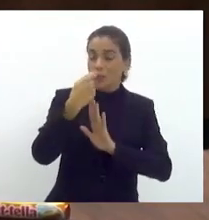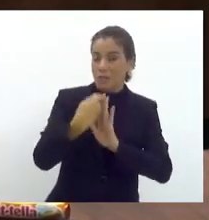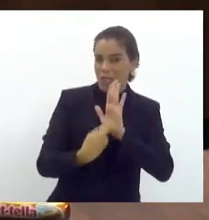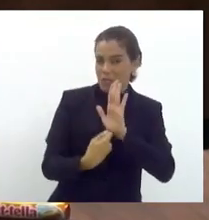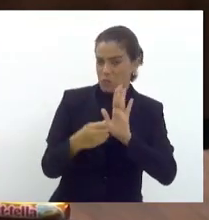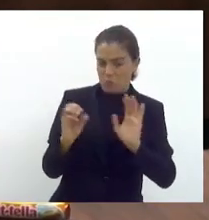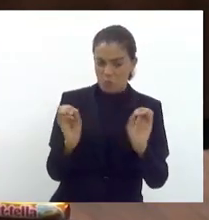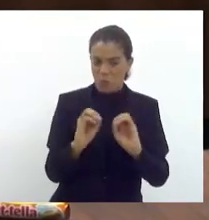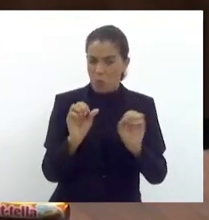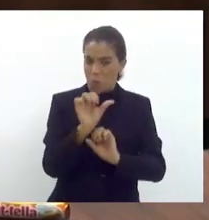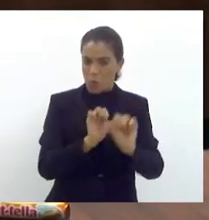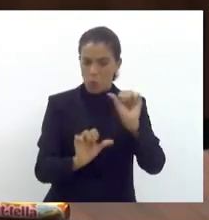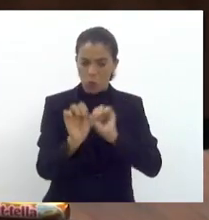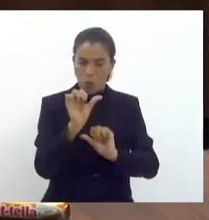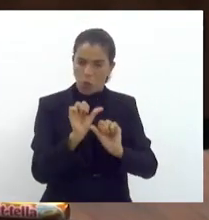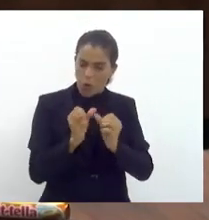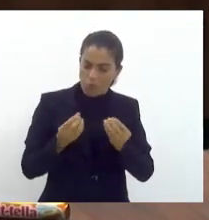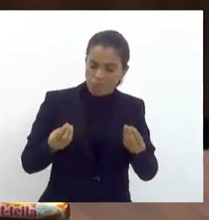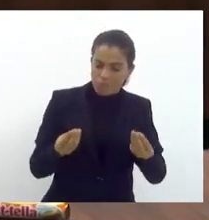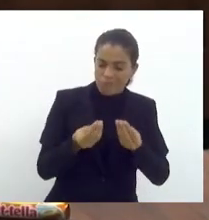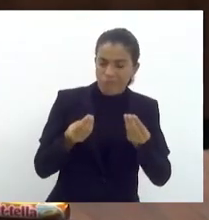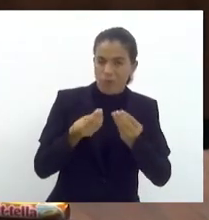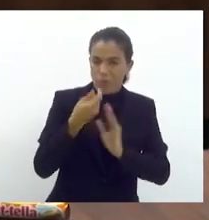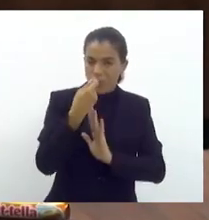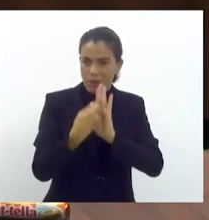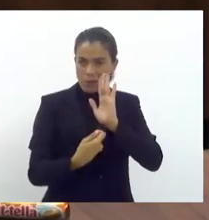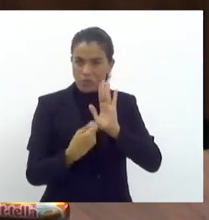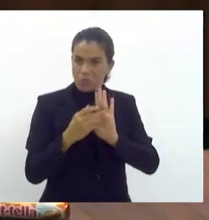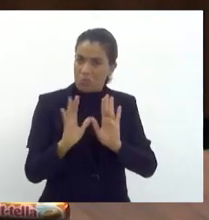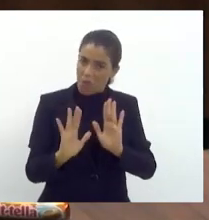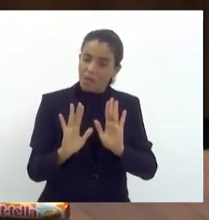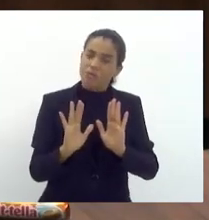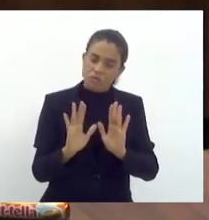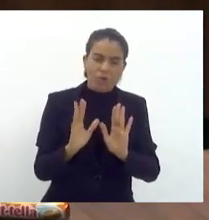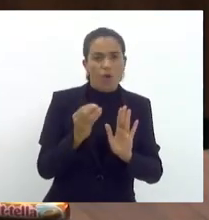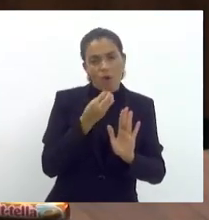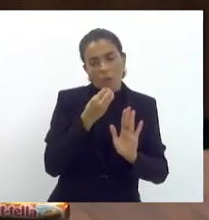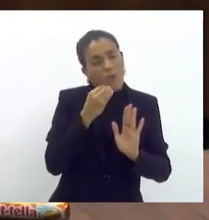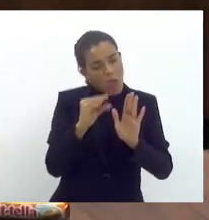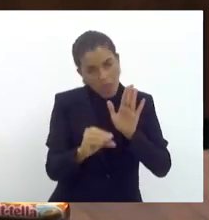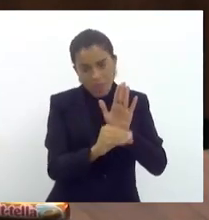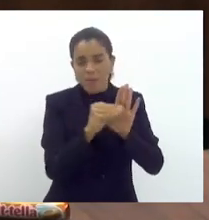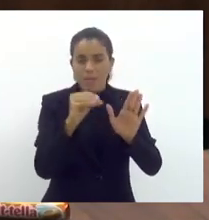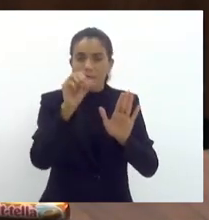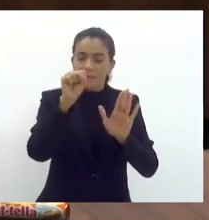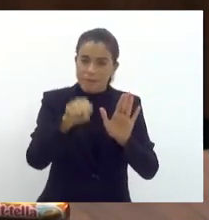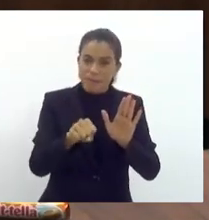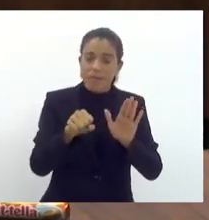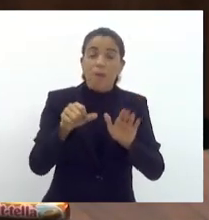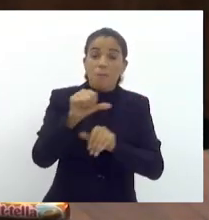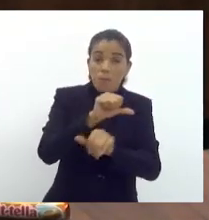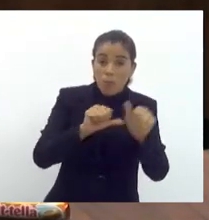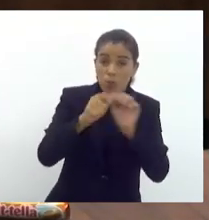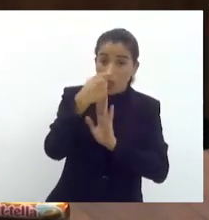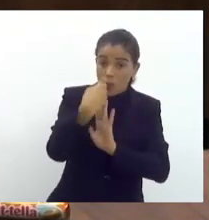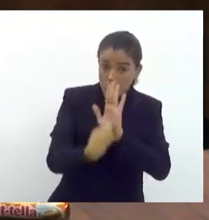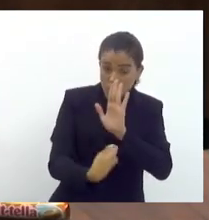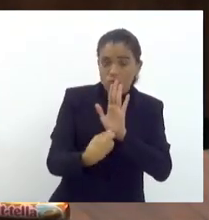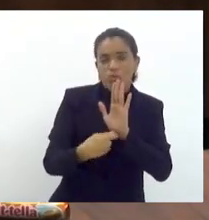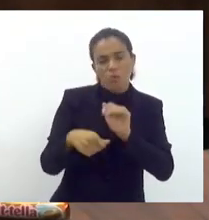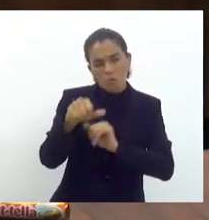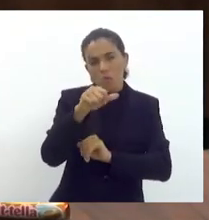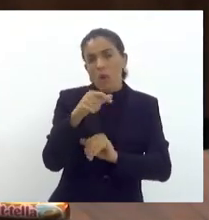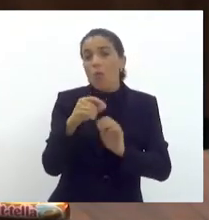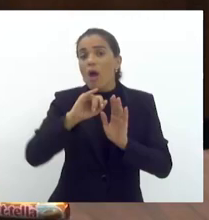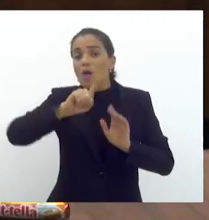não alterando a essência do projeto mas não deixam de ser de serem emendas a partir do momento que muda a redação ainda que coloque